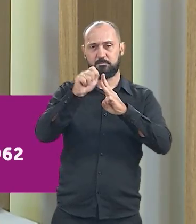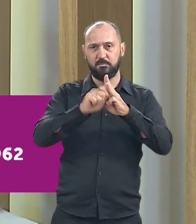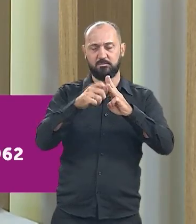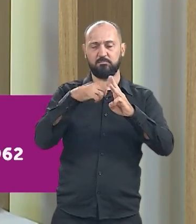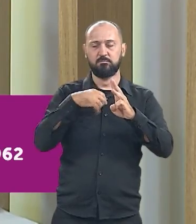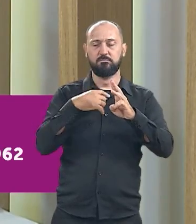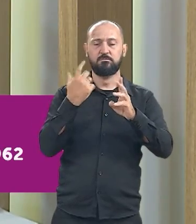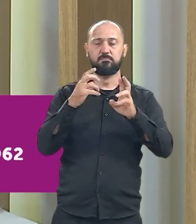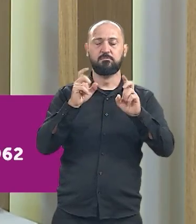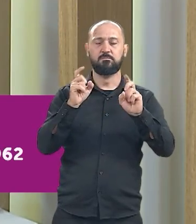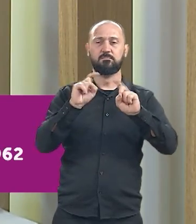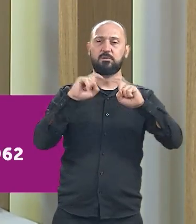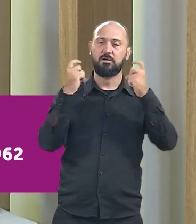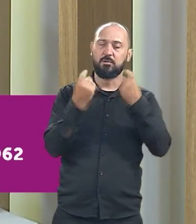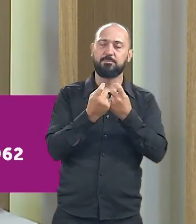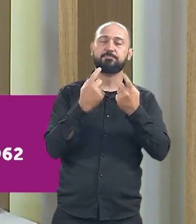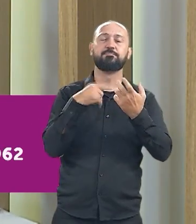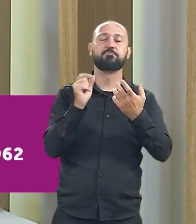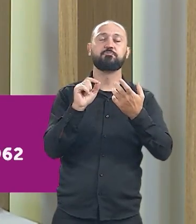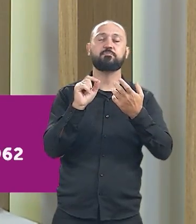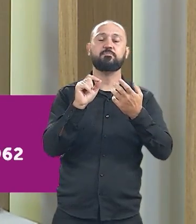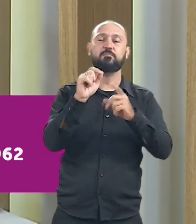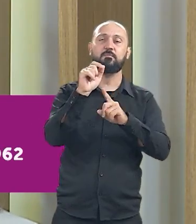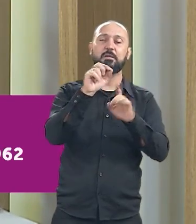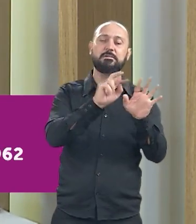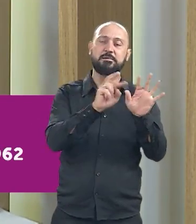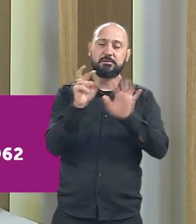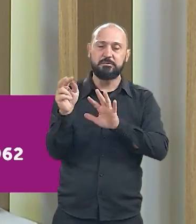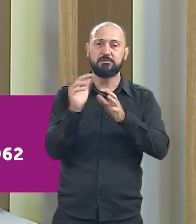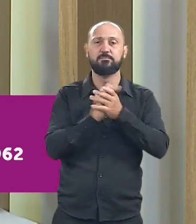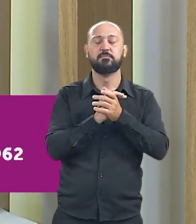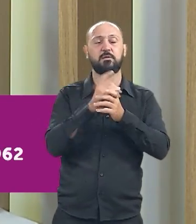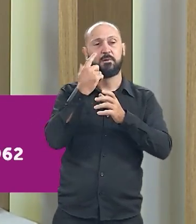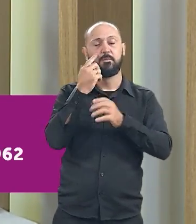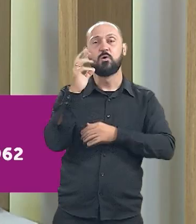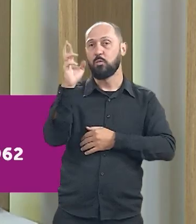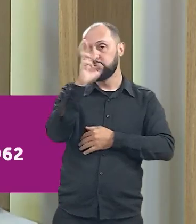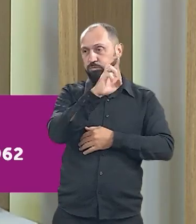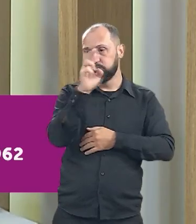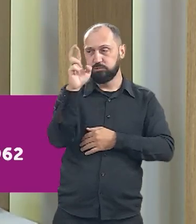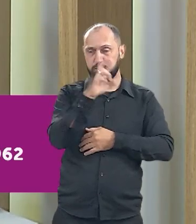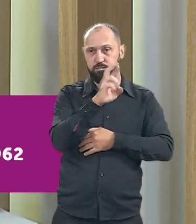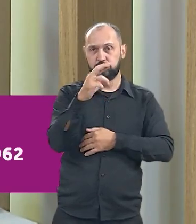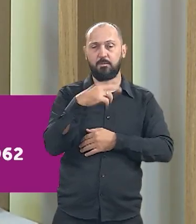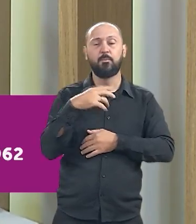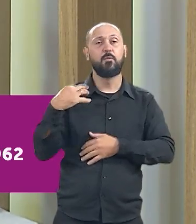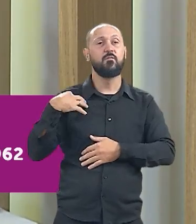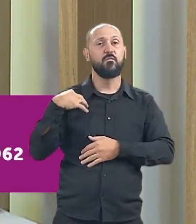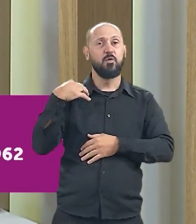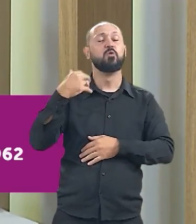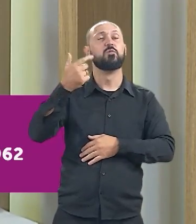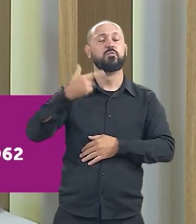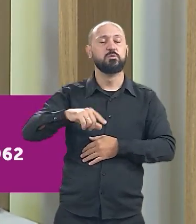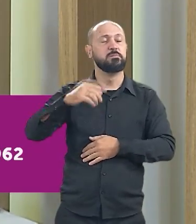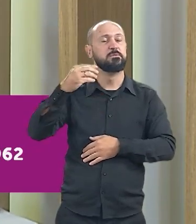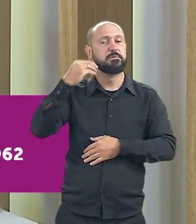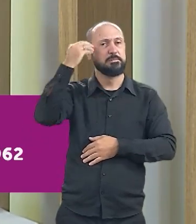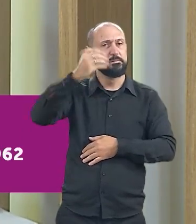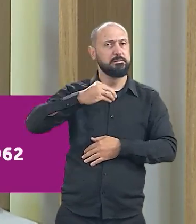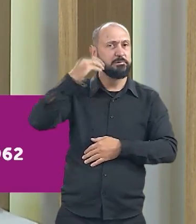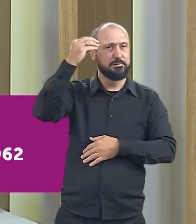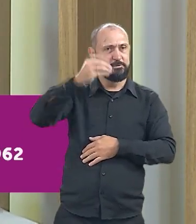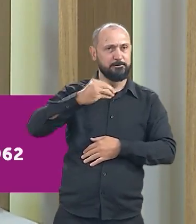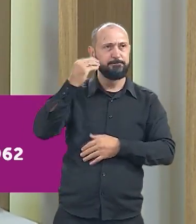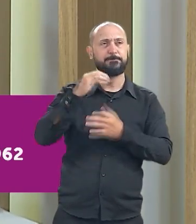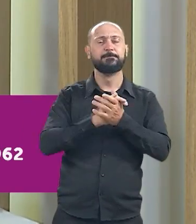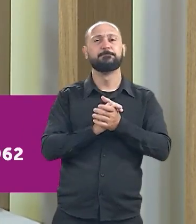semanal, tá? Depois ele é supervisionado por voluntários mais experientes, né?